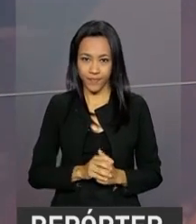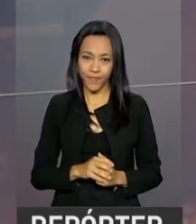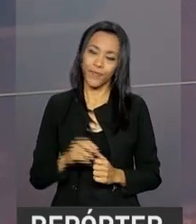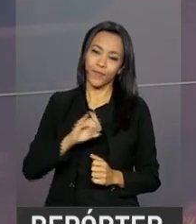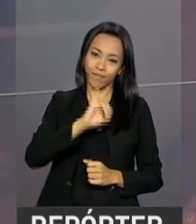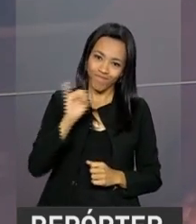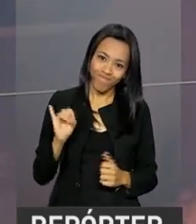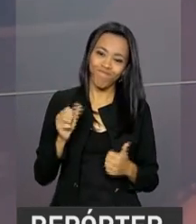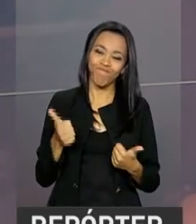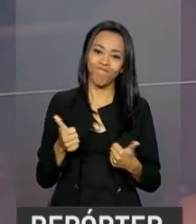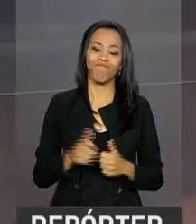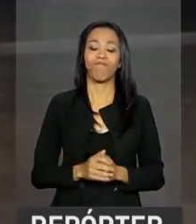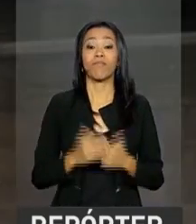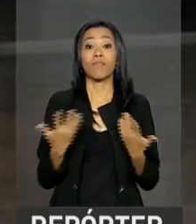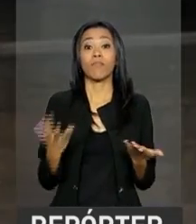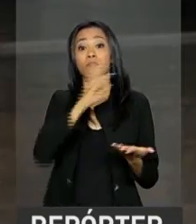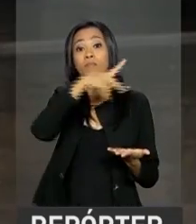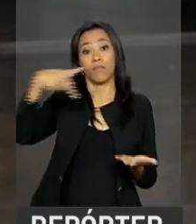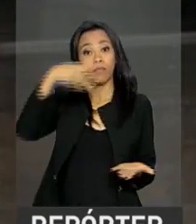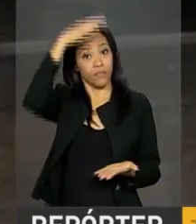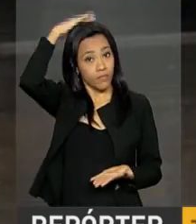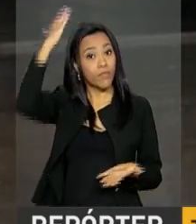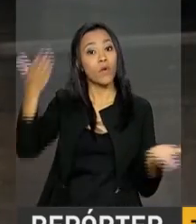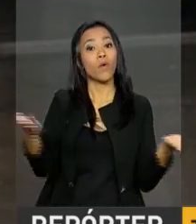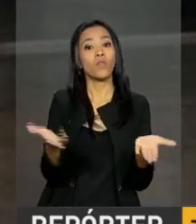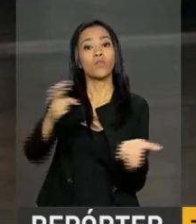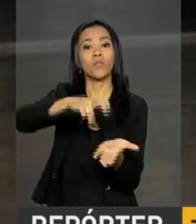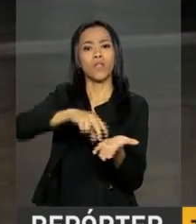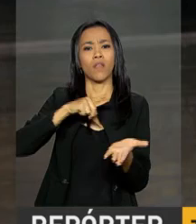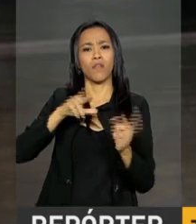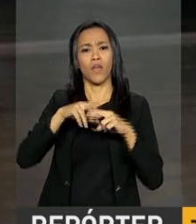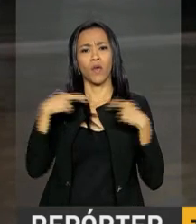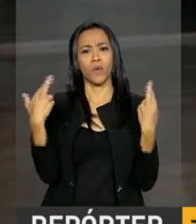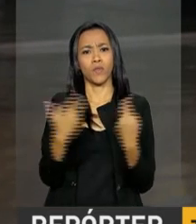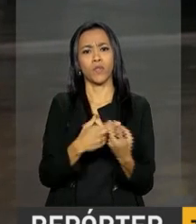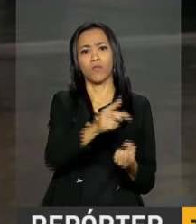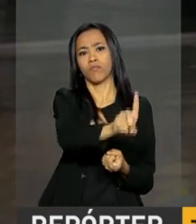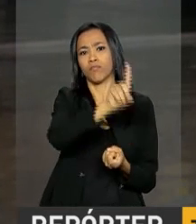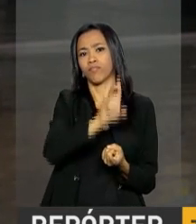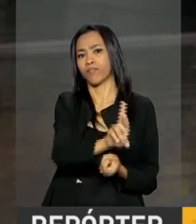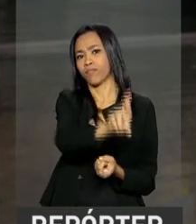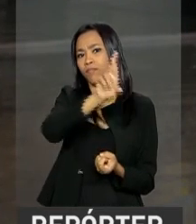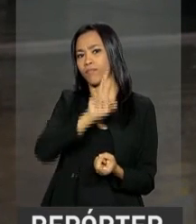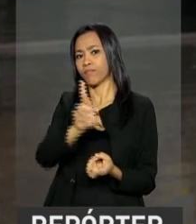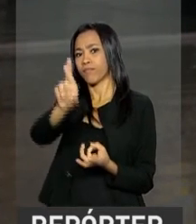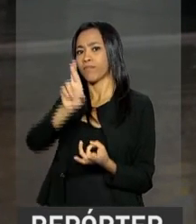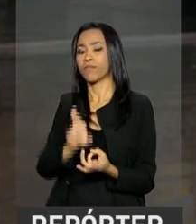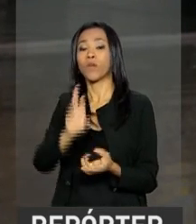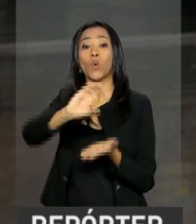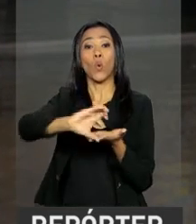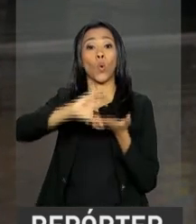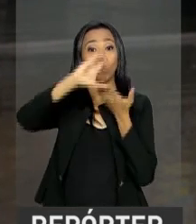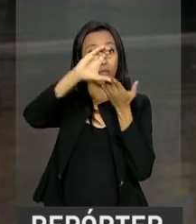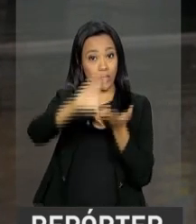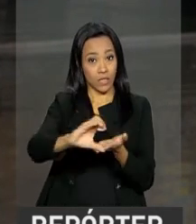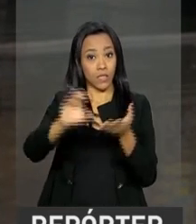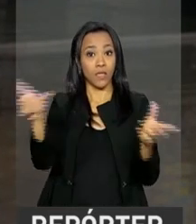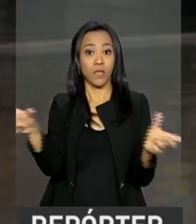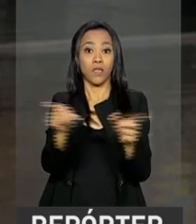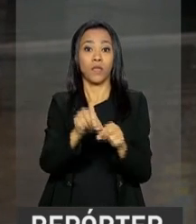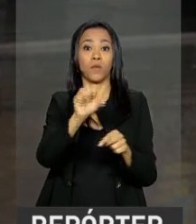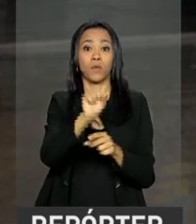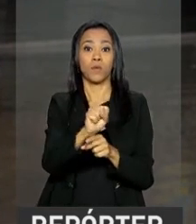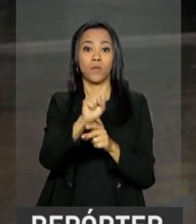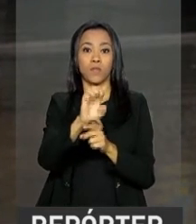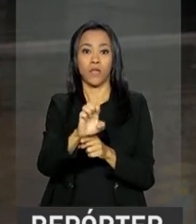Olá, Leandro. O presidente Michel Temer se reuniu hoje pela manhã com integrantes do Conselho Nacional do SESI, o Serviço Social da